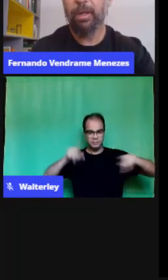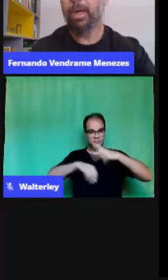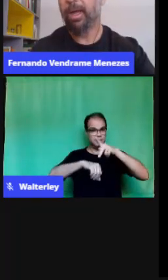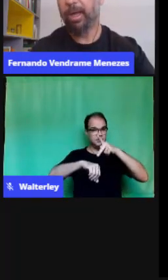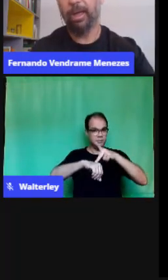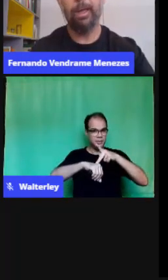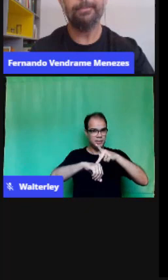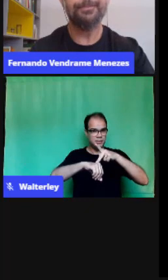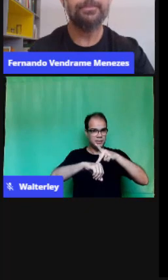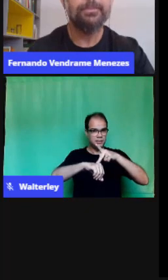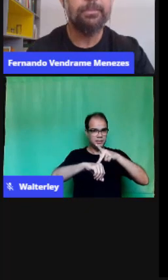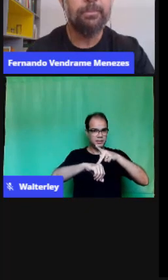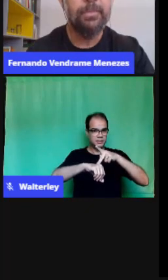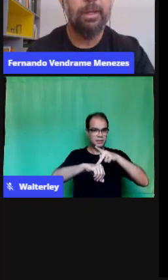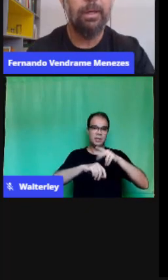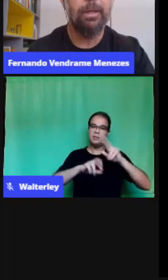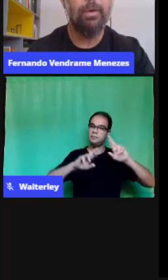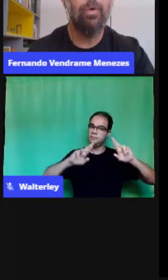histórico